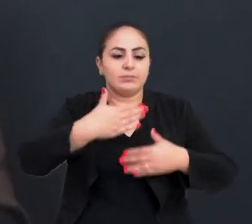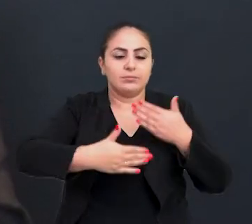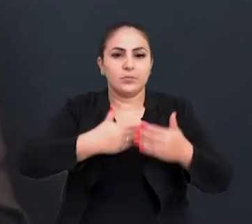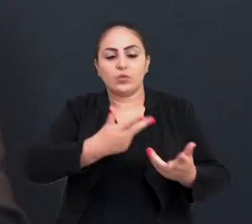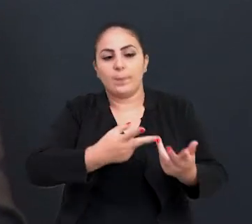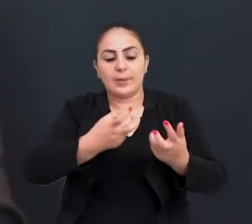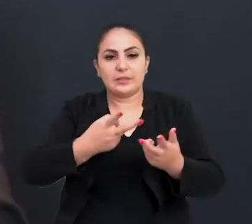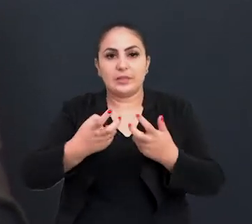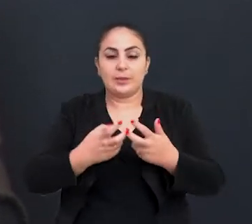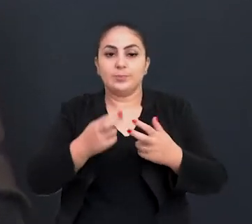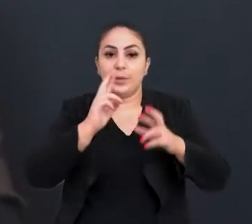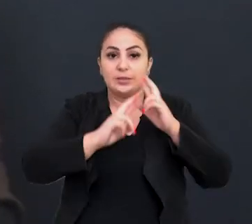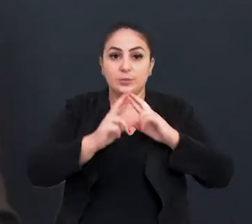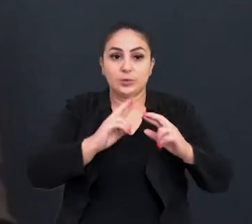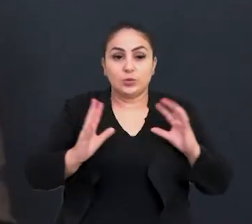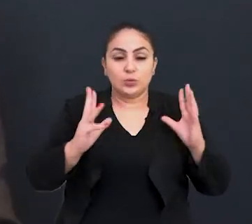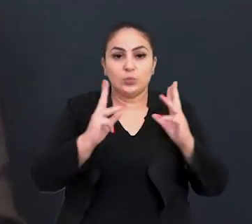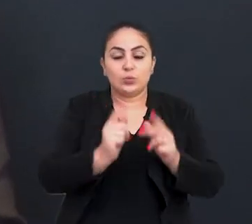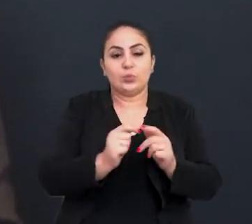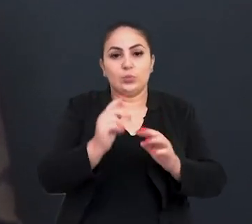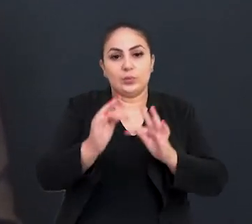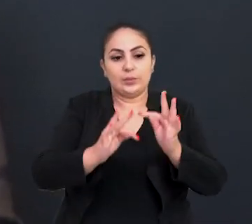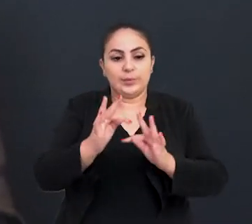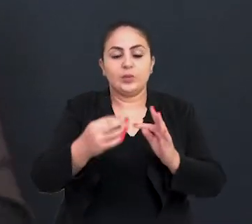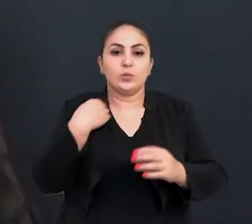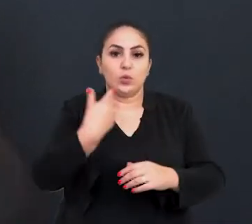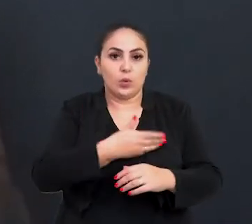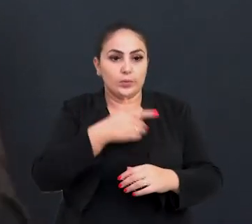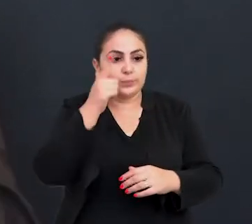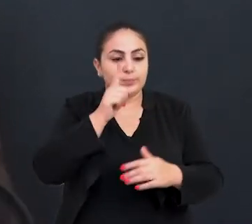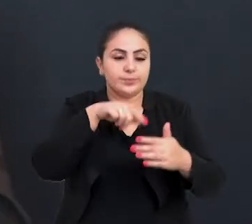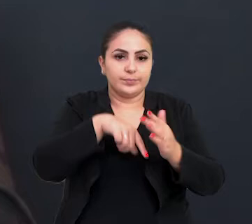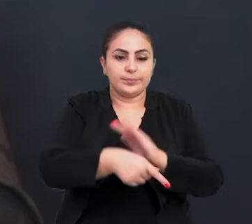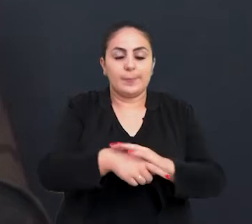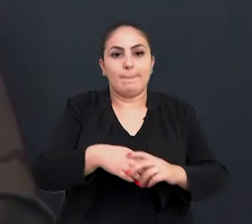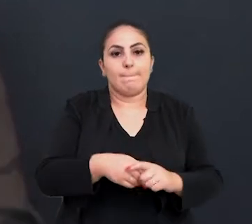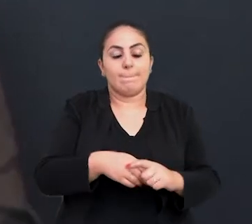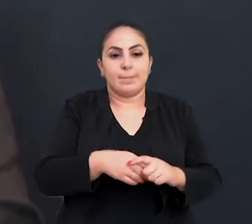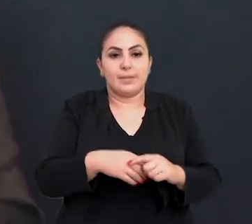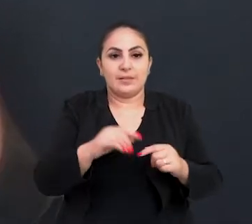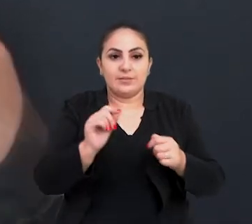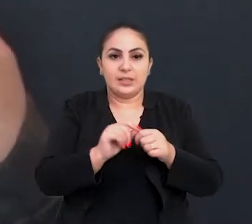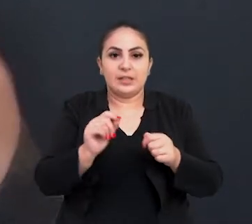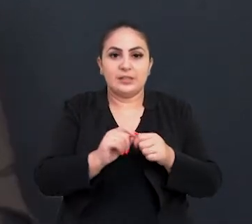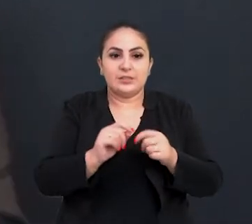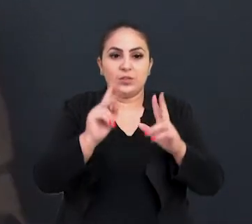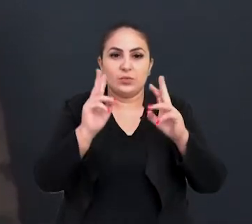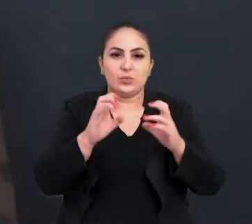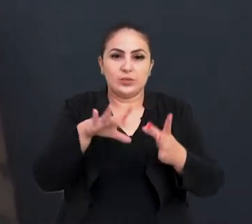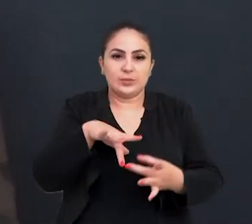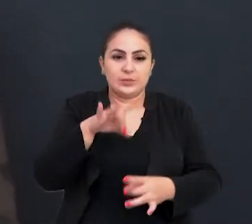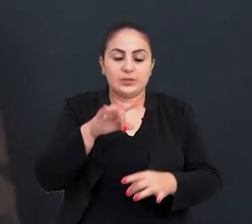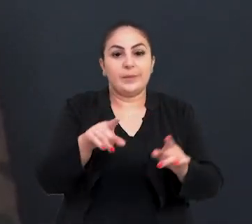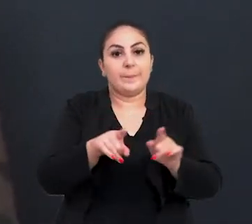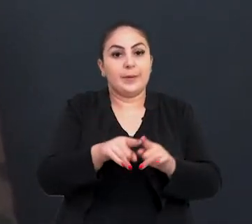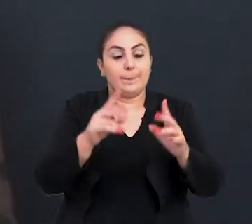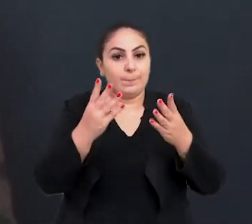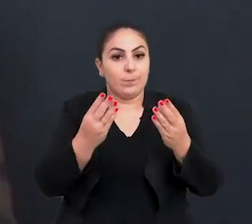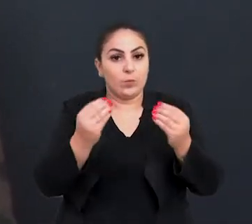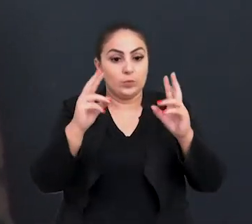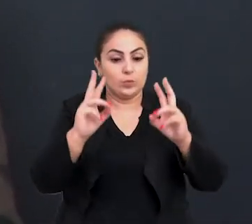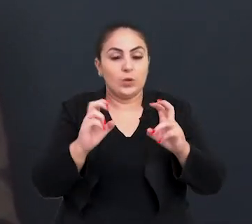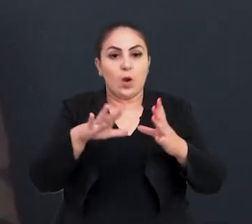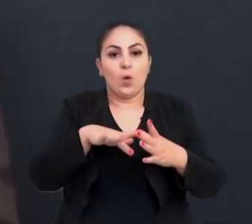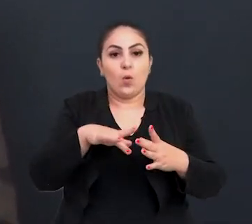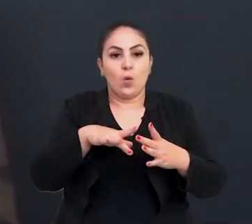medida que a gente vê uma resposta ao tratamento, a gente vai intensificando, né? A gente trabalha na questão da espiritualidade, a gente trabalha muito